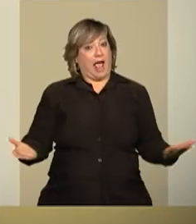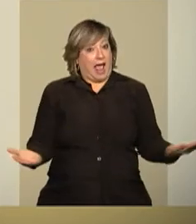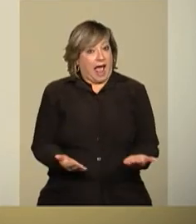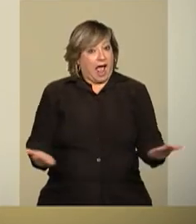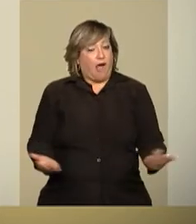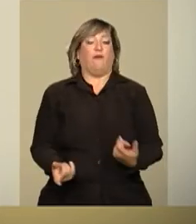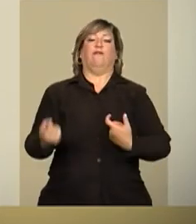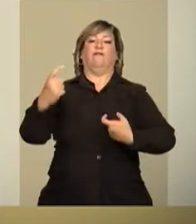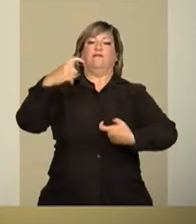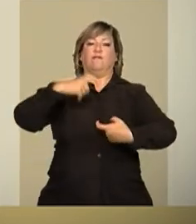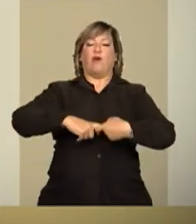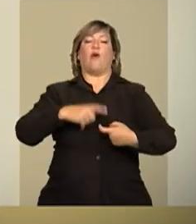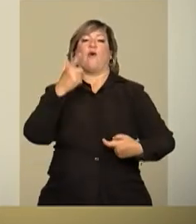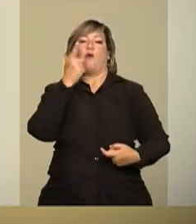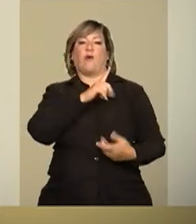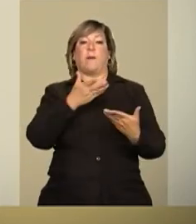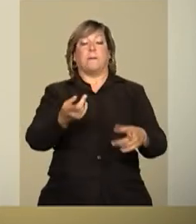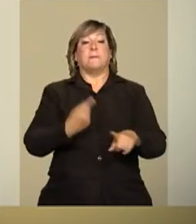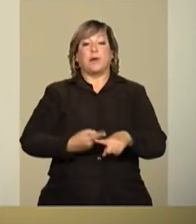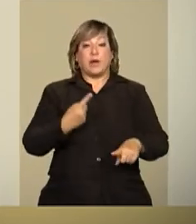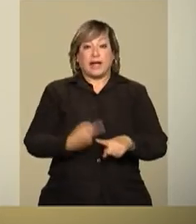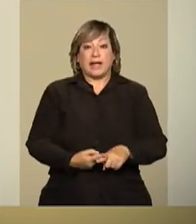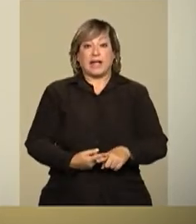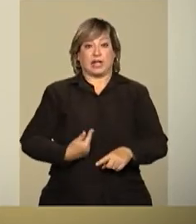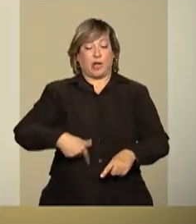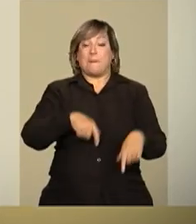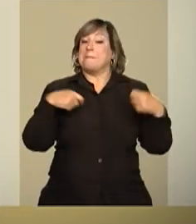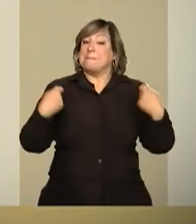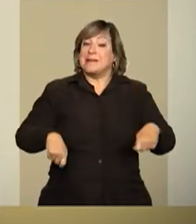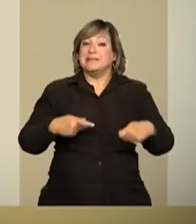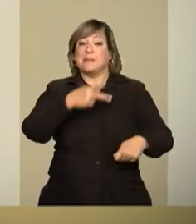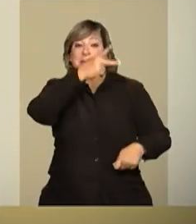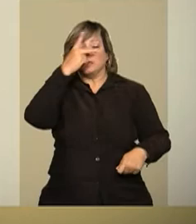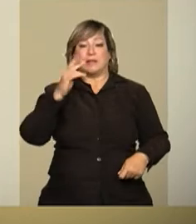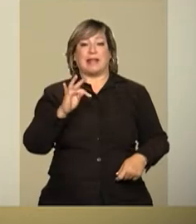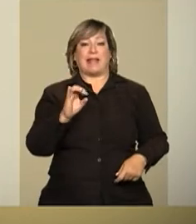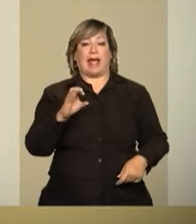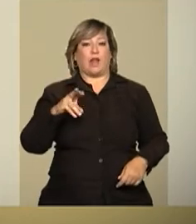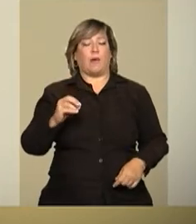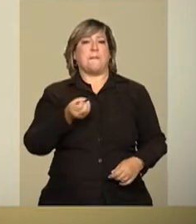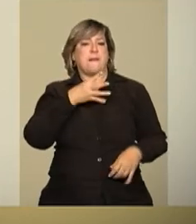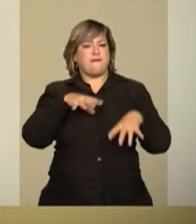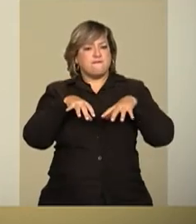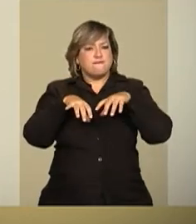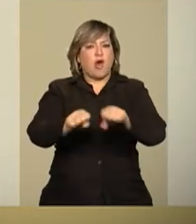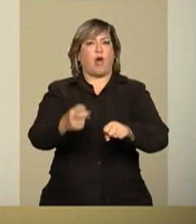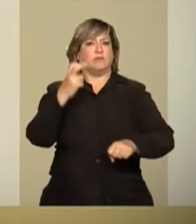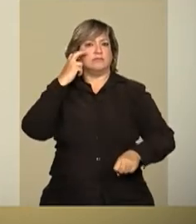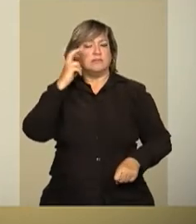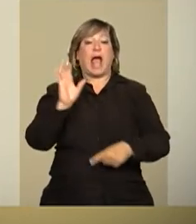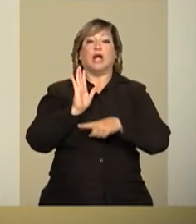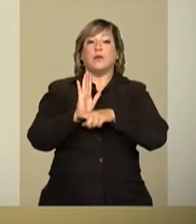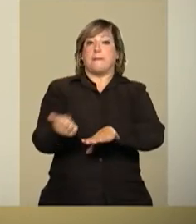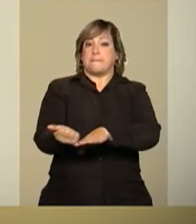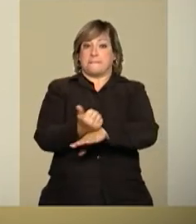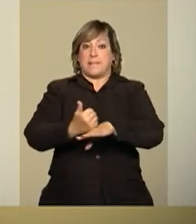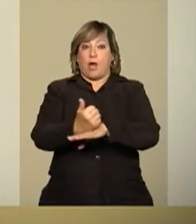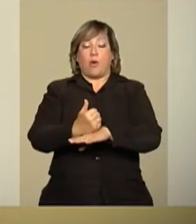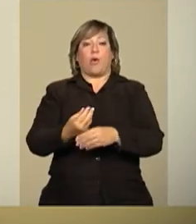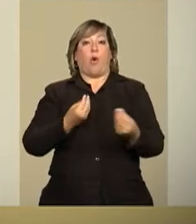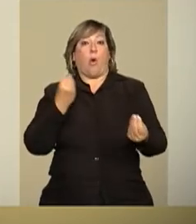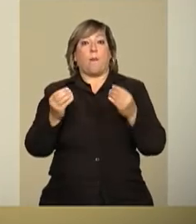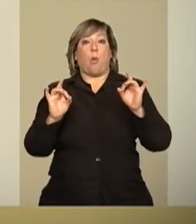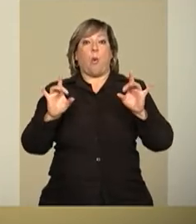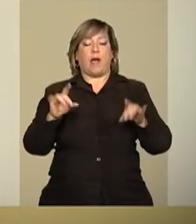agora nós retomamos Porque nós precisamos de técnicos muito bem informados para ajudar a melhorar a qualidade do